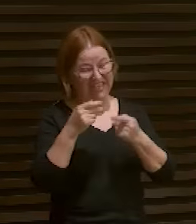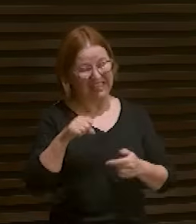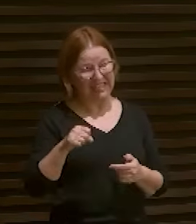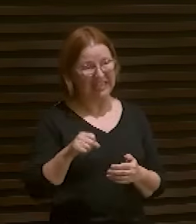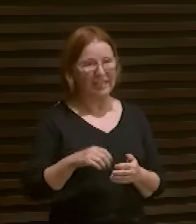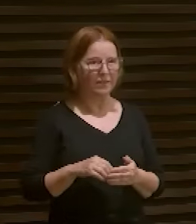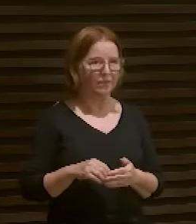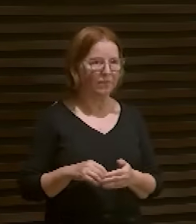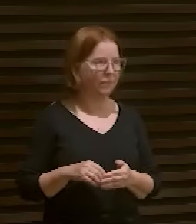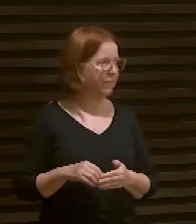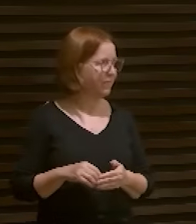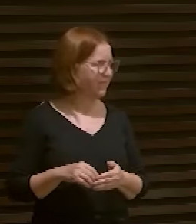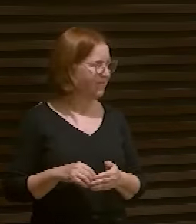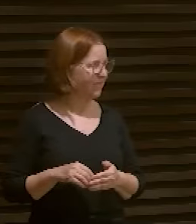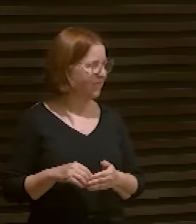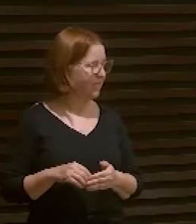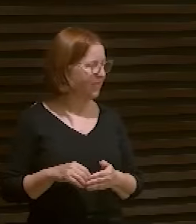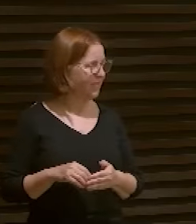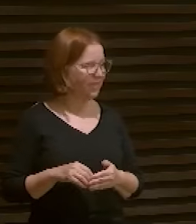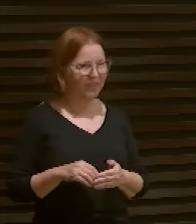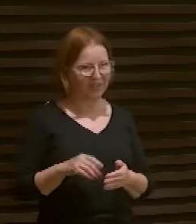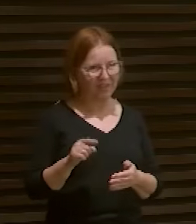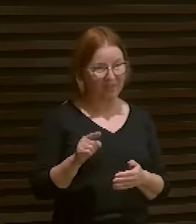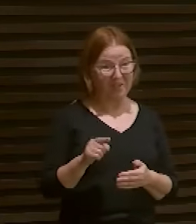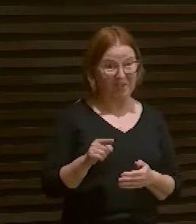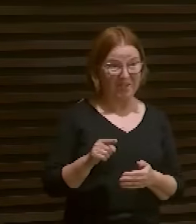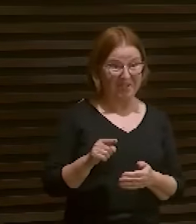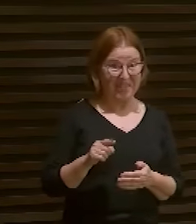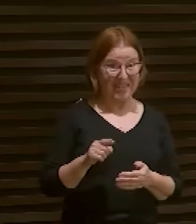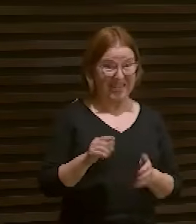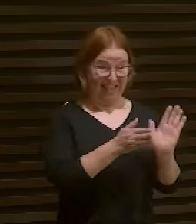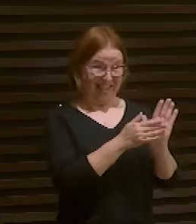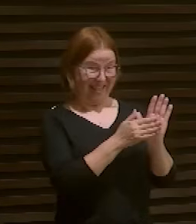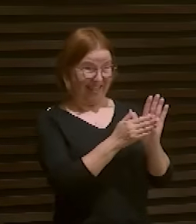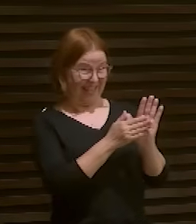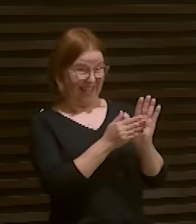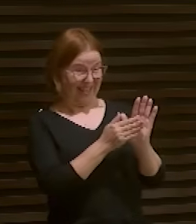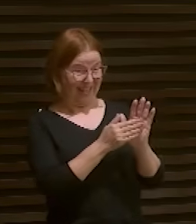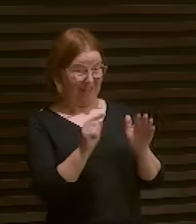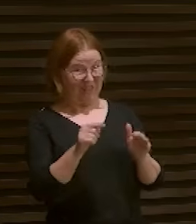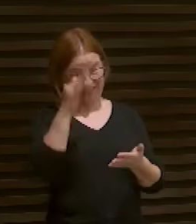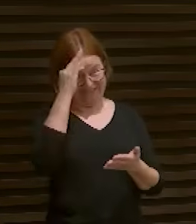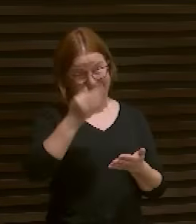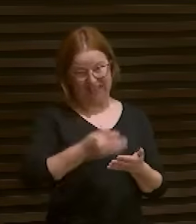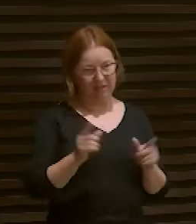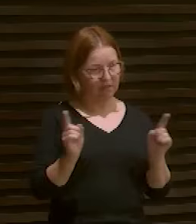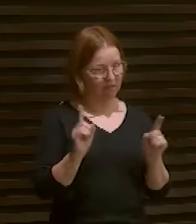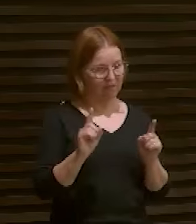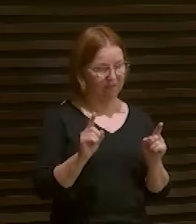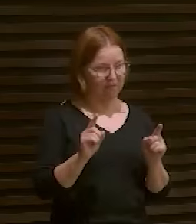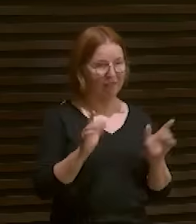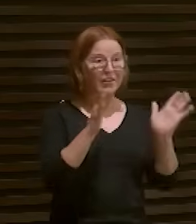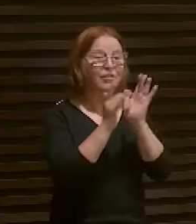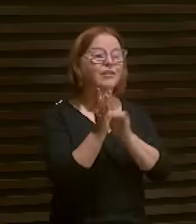Você vem aqui que eu vou te dar um abraço. Você está você é um homem de muita fé. Mas o que Jesus